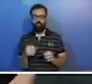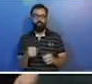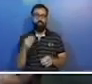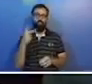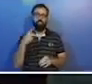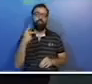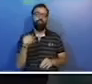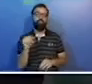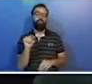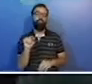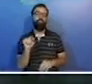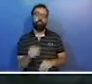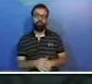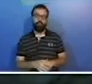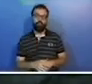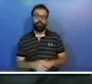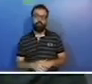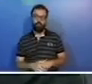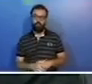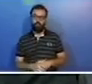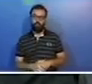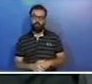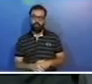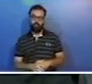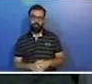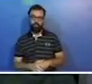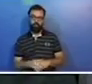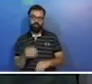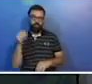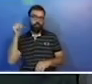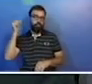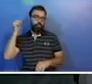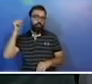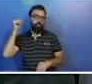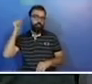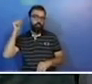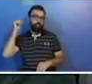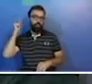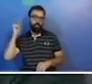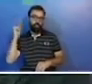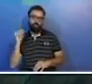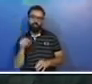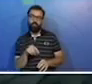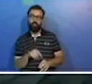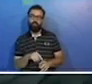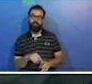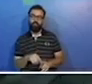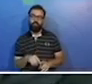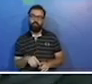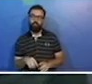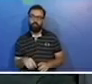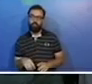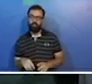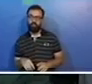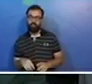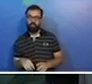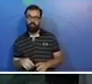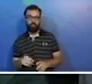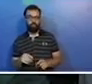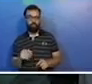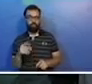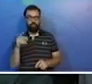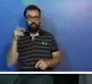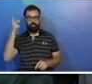coiote. É uma história que fala lá nos tempos, quando tinha os criadores